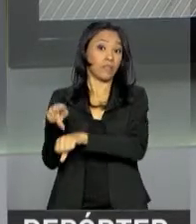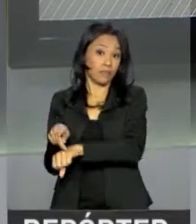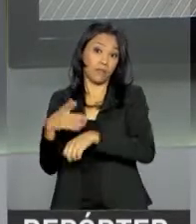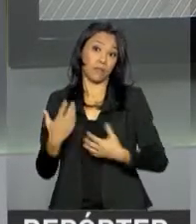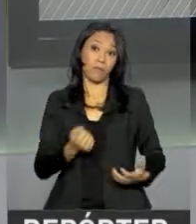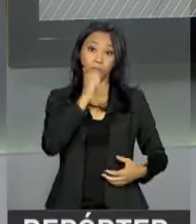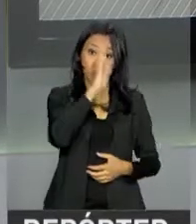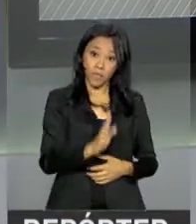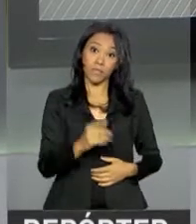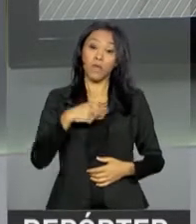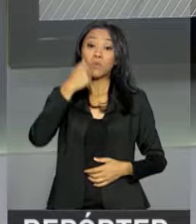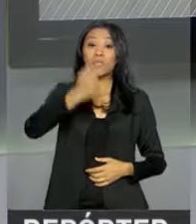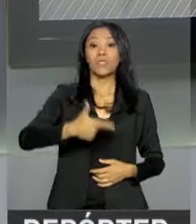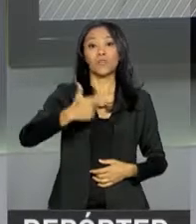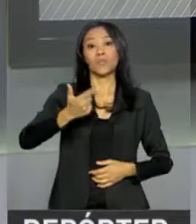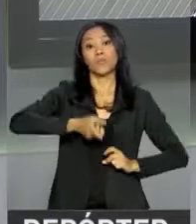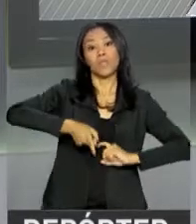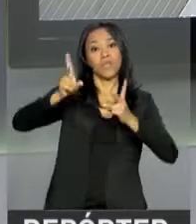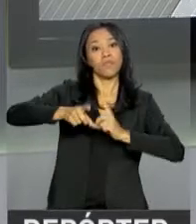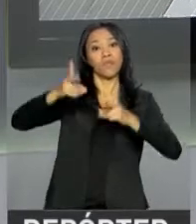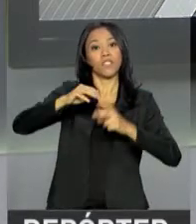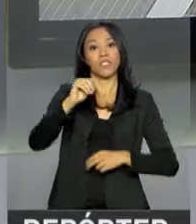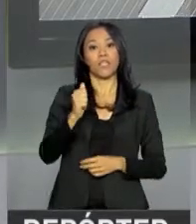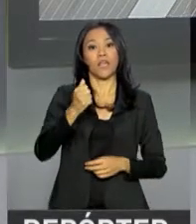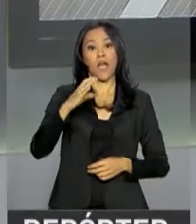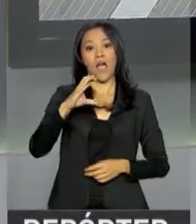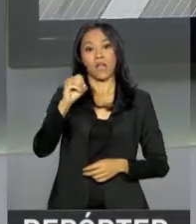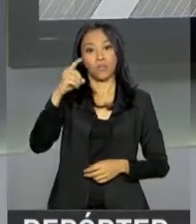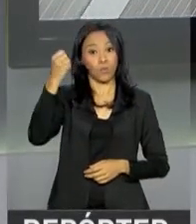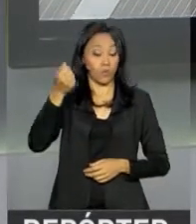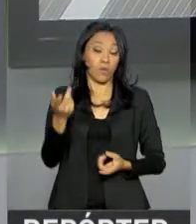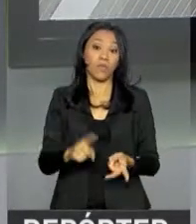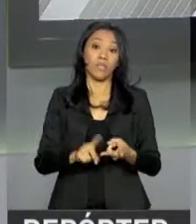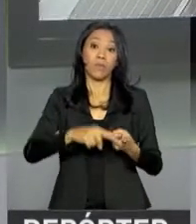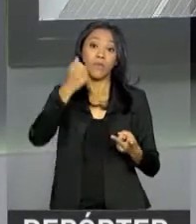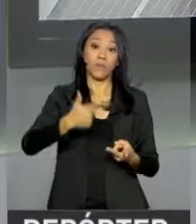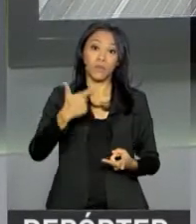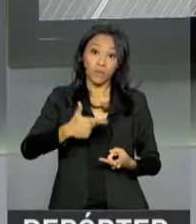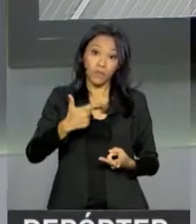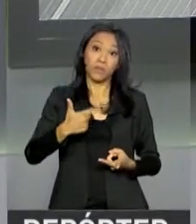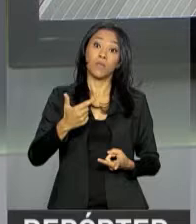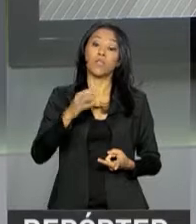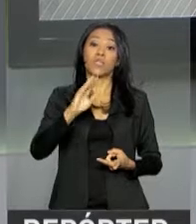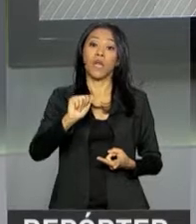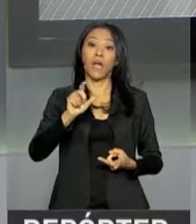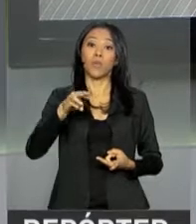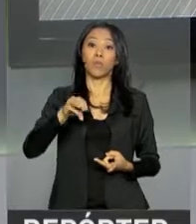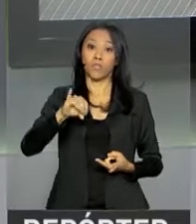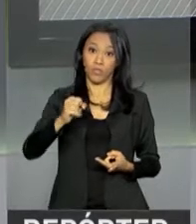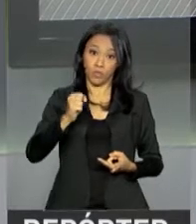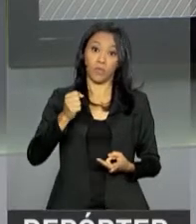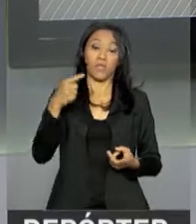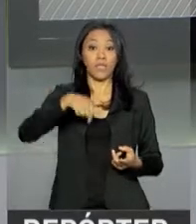brasil é o segundo maior exportador de aço para os estados unidos e um dos maiores de alumínio a nota diz ainda que a restrição às importações